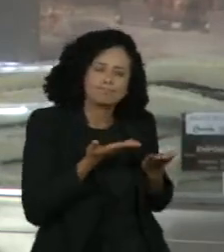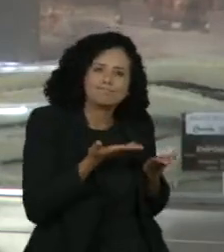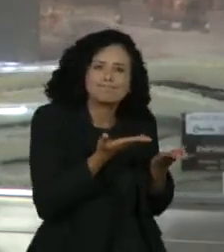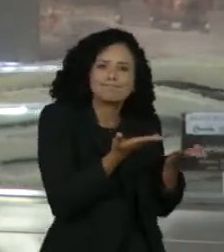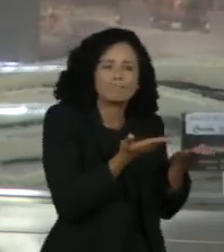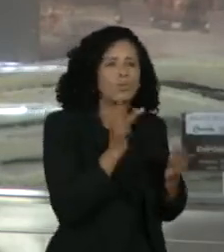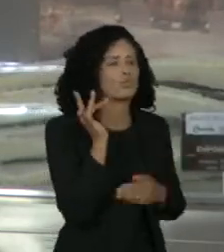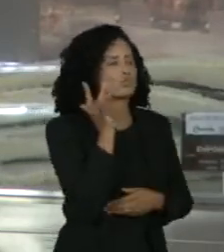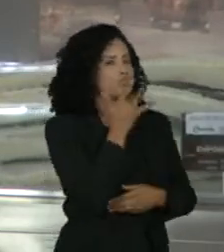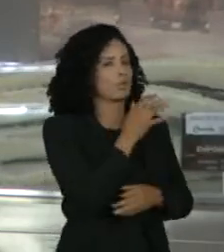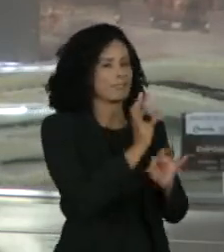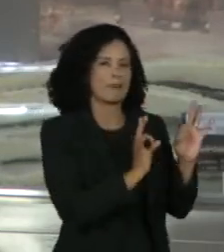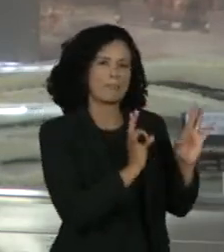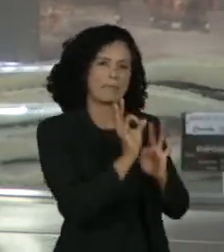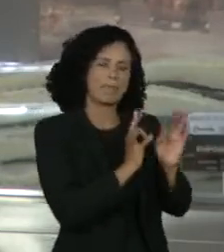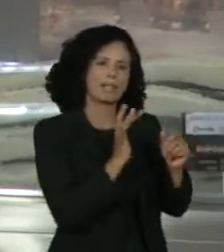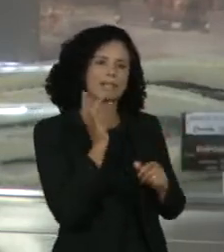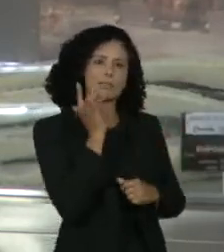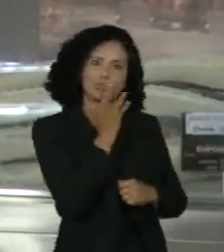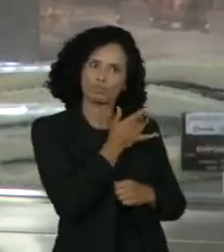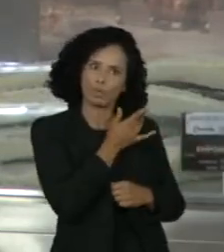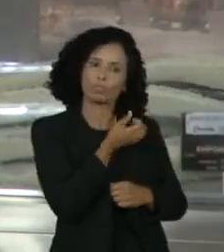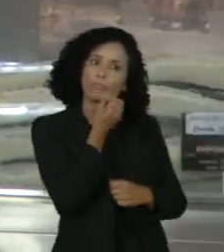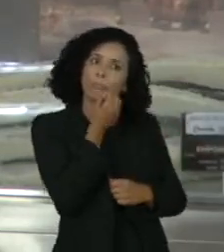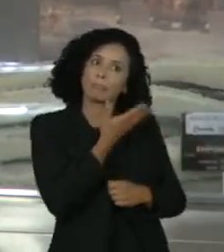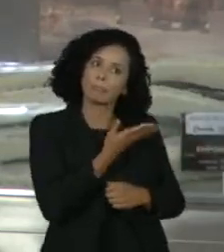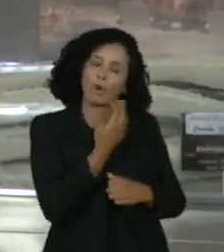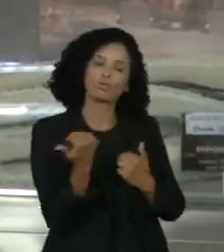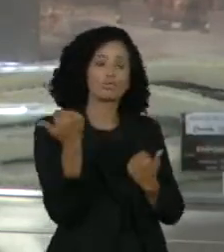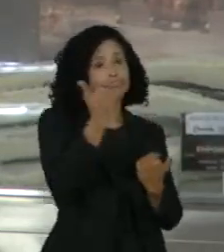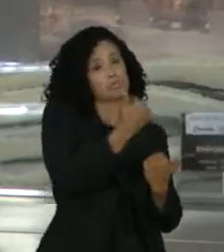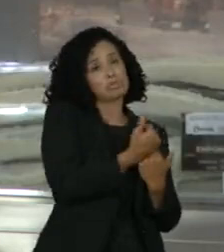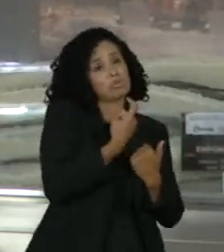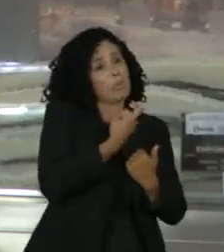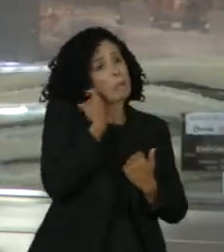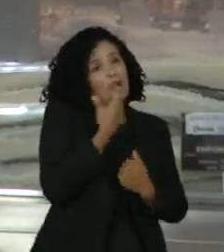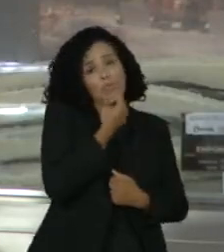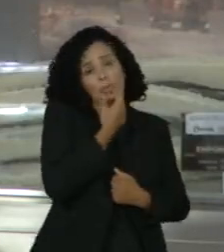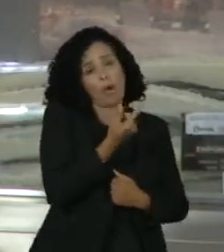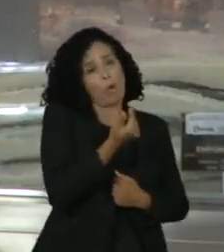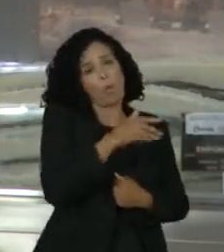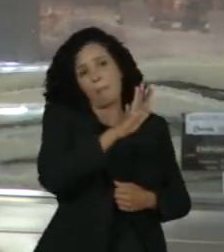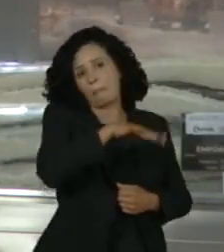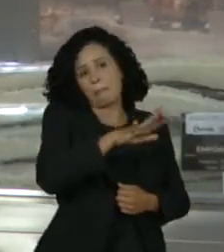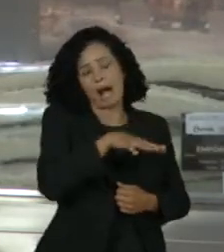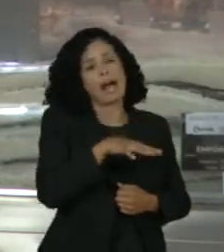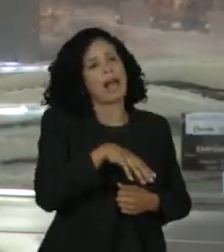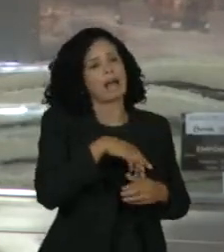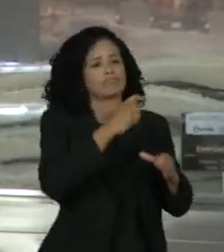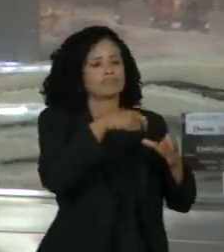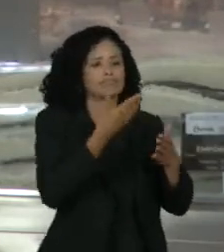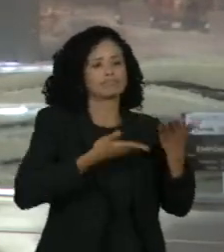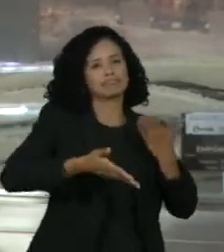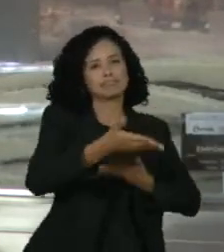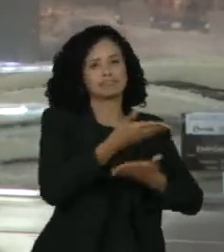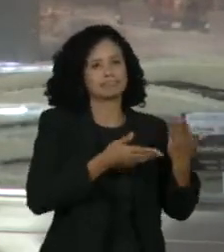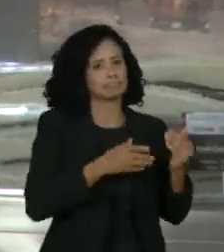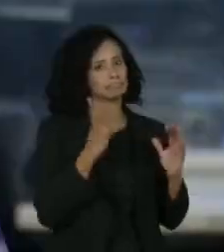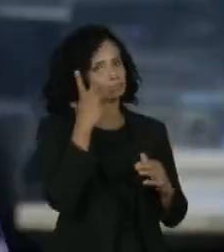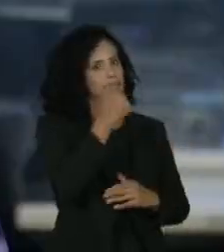gente consegue trazer todo esse sabor com outro pescado e deixar nosso almoço de Páscoa muito bonito também.